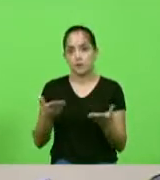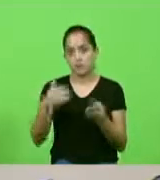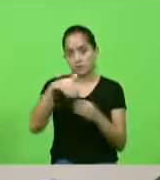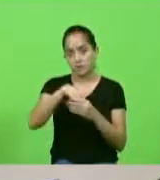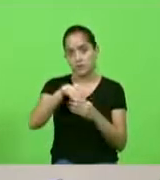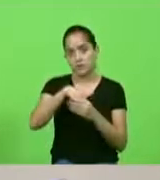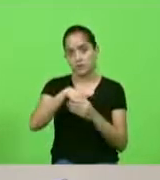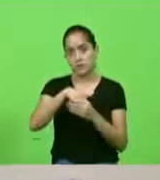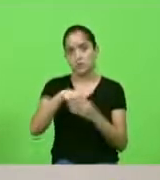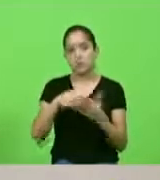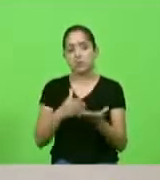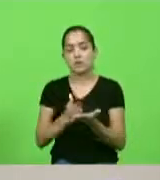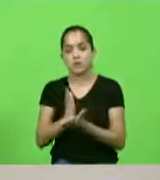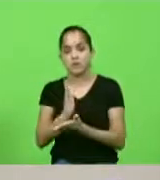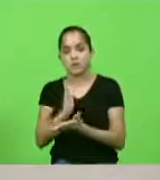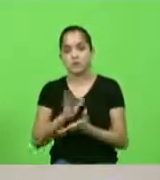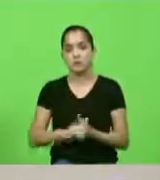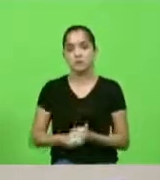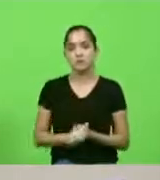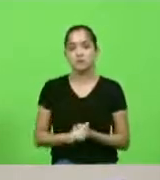votação aprovado